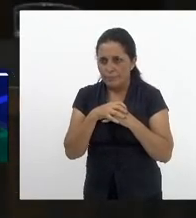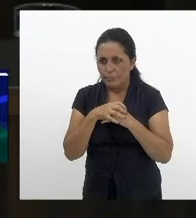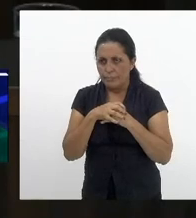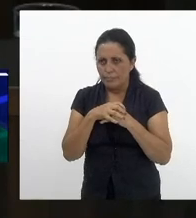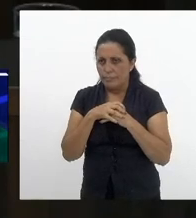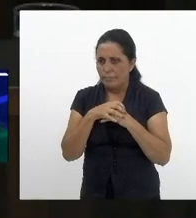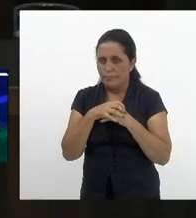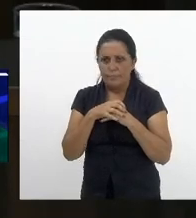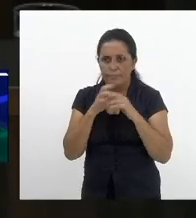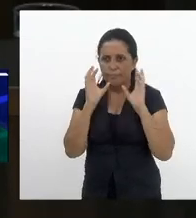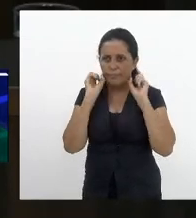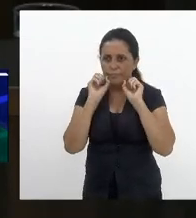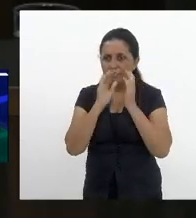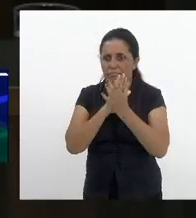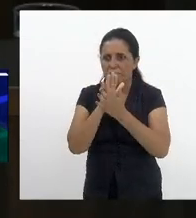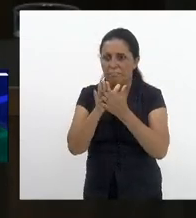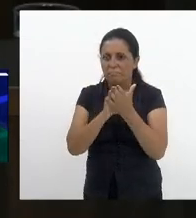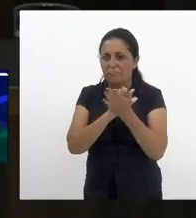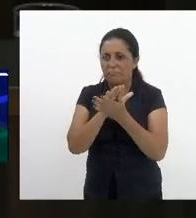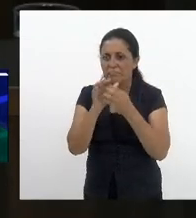Deputada, nós não lhe ouvimos.